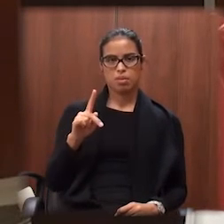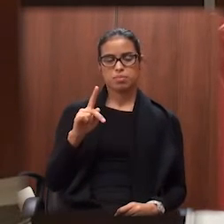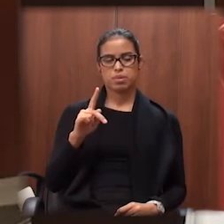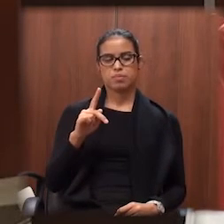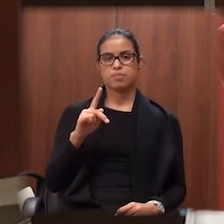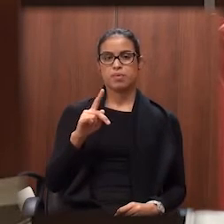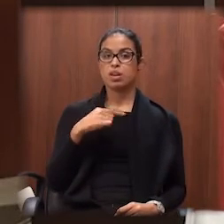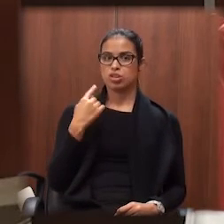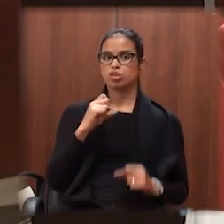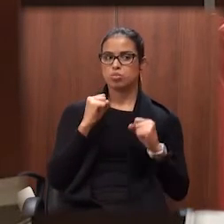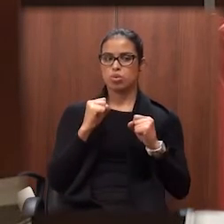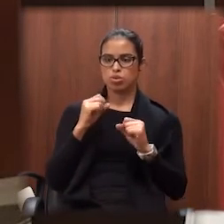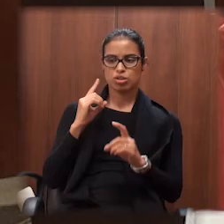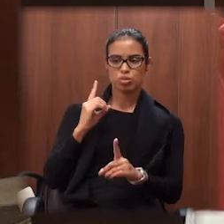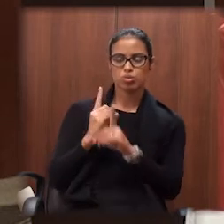um diagnóstico